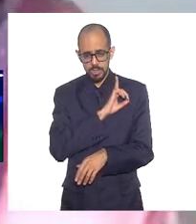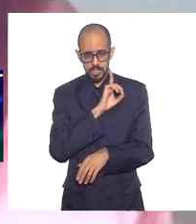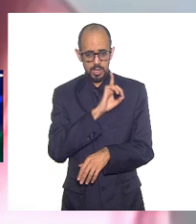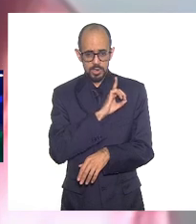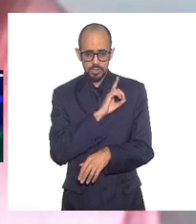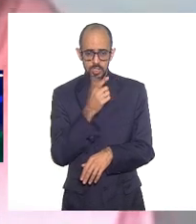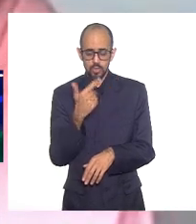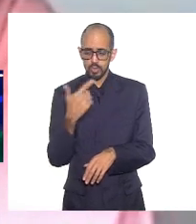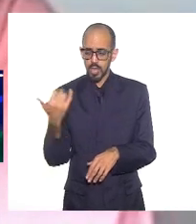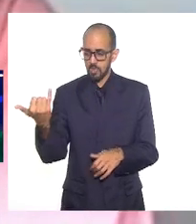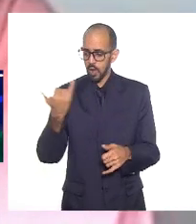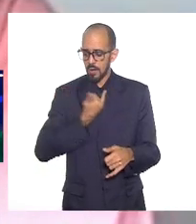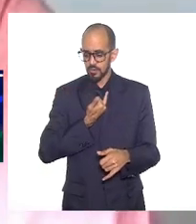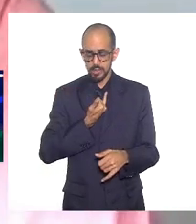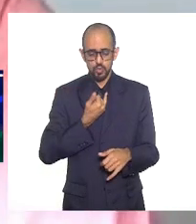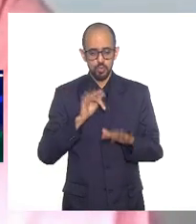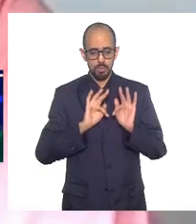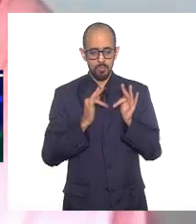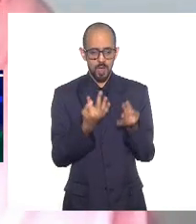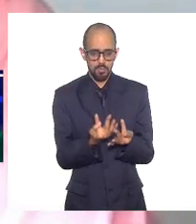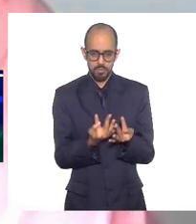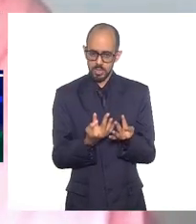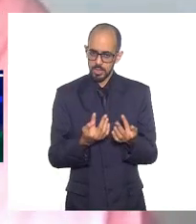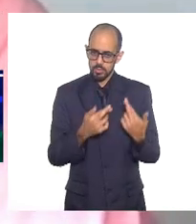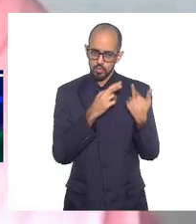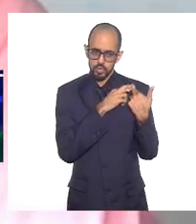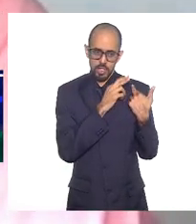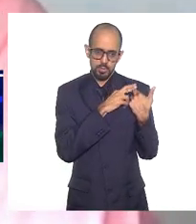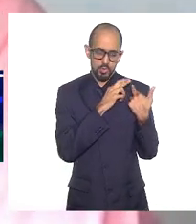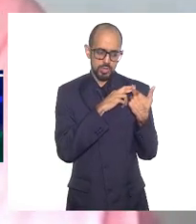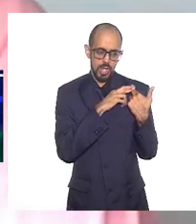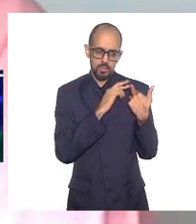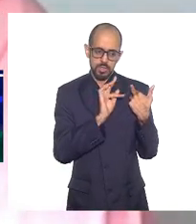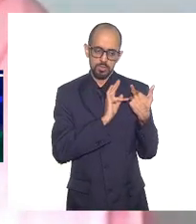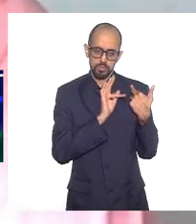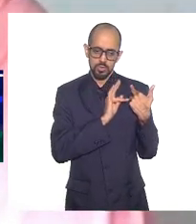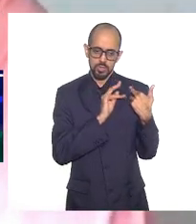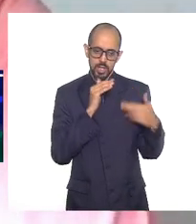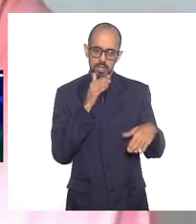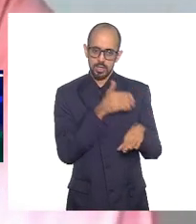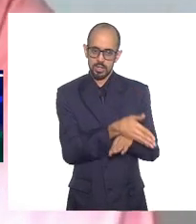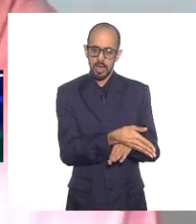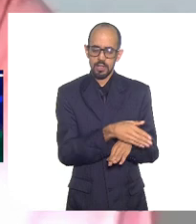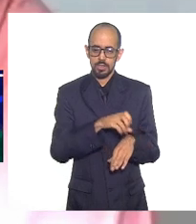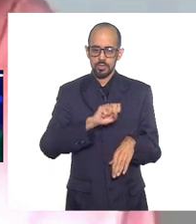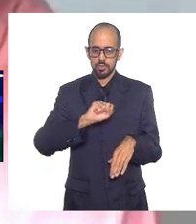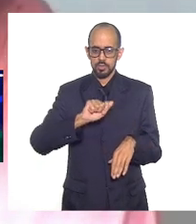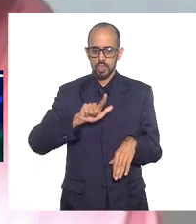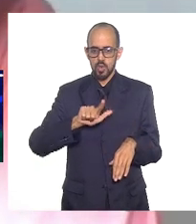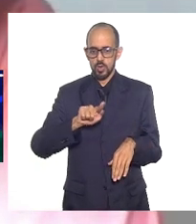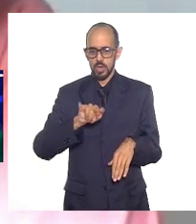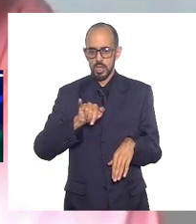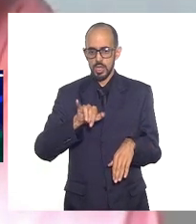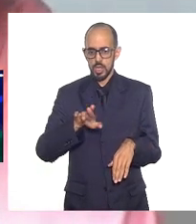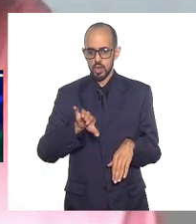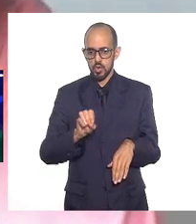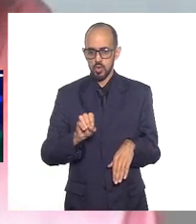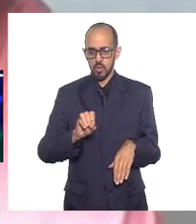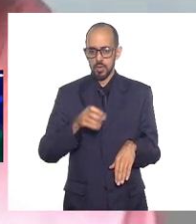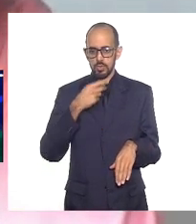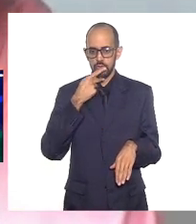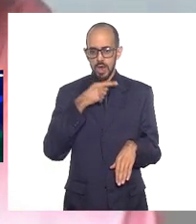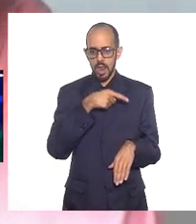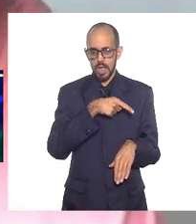houve um parecer daqueles responsáveis pela operação no território do Salgueiro que falassem do paradeiro para